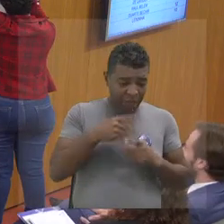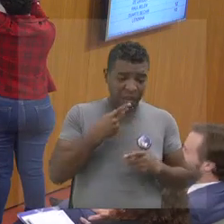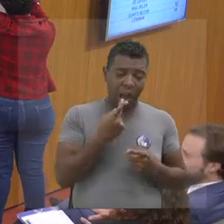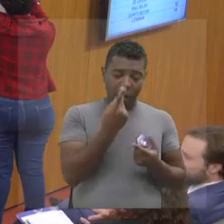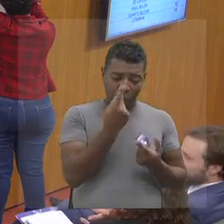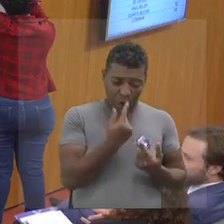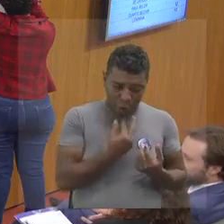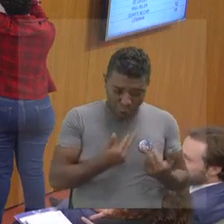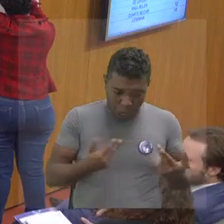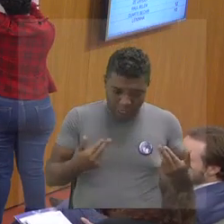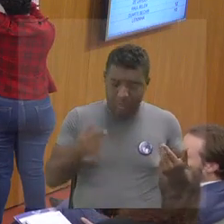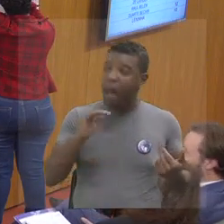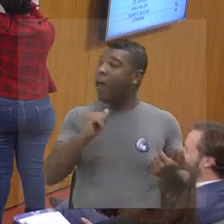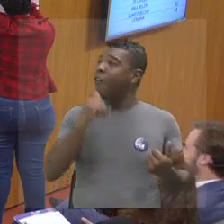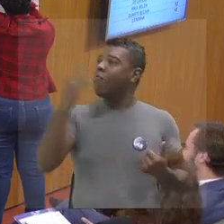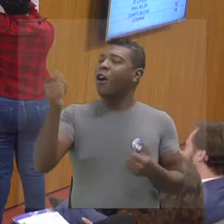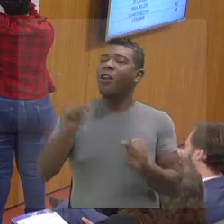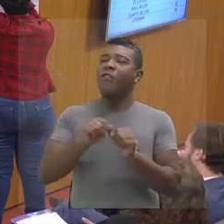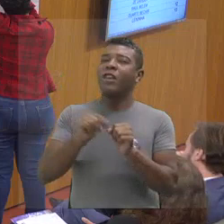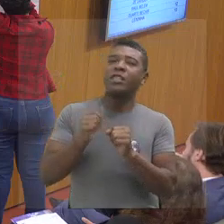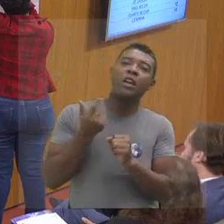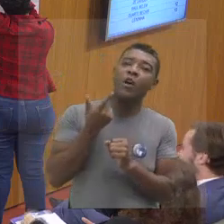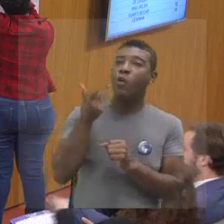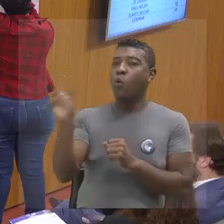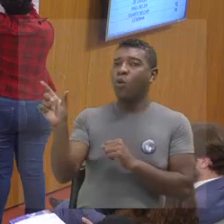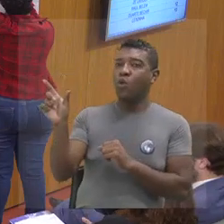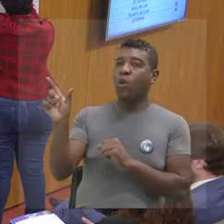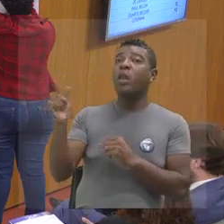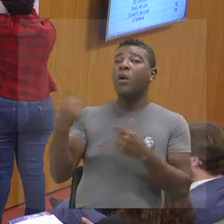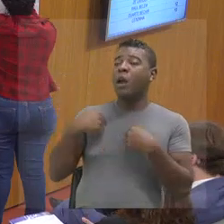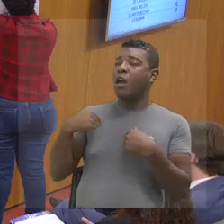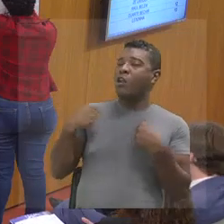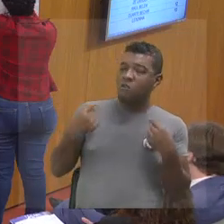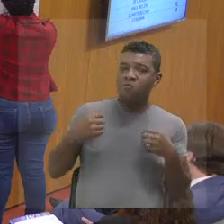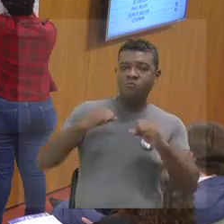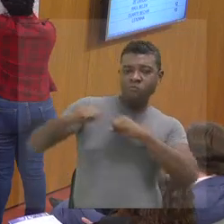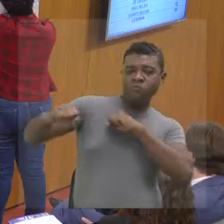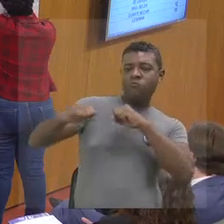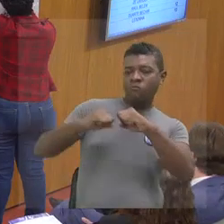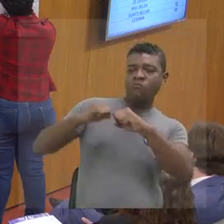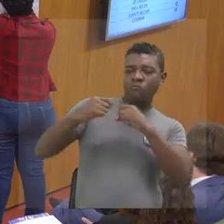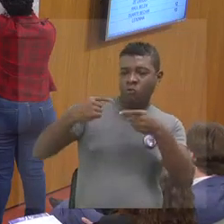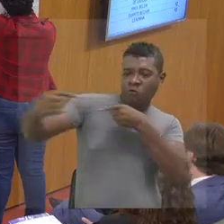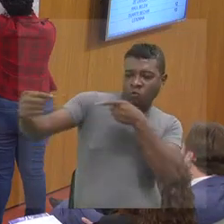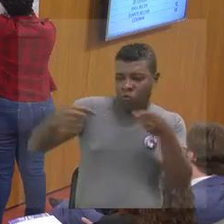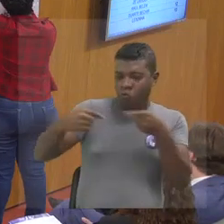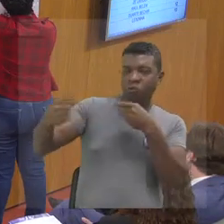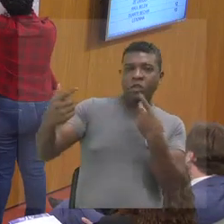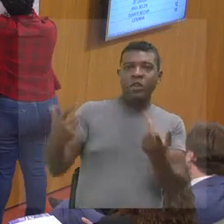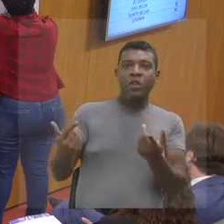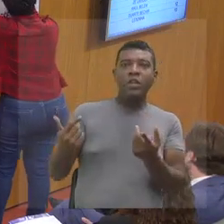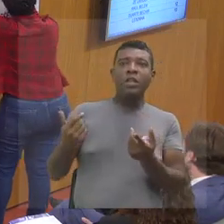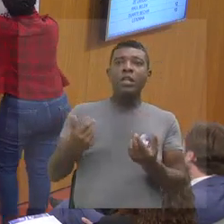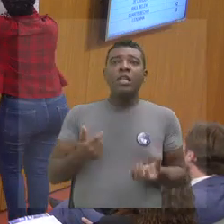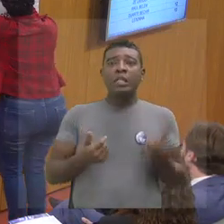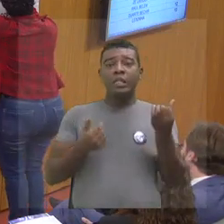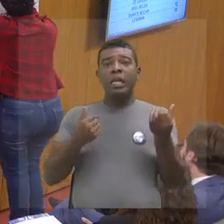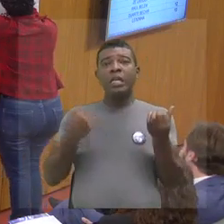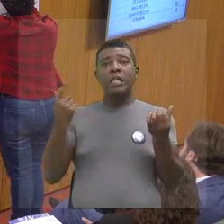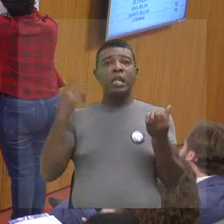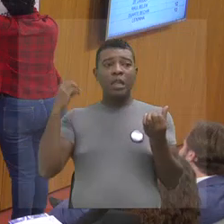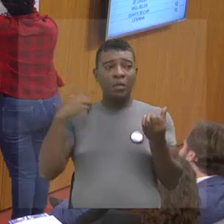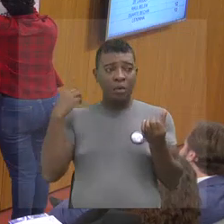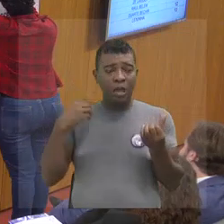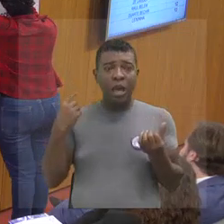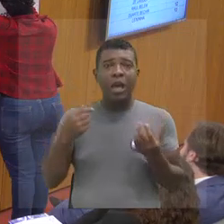então nós tivemos grandes embates então já sei mandar de Deputado três de prefeito dá para variar